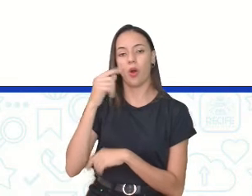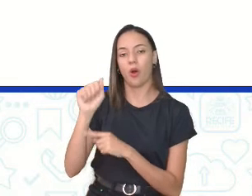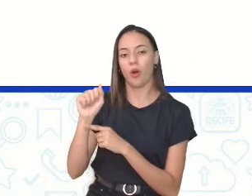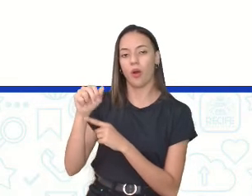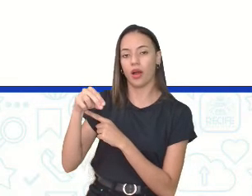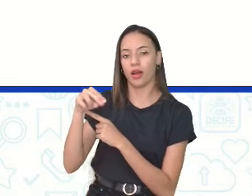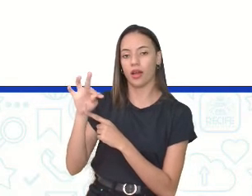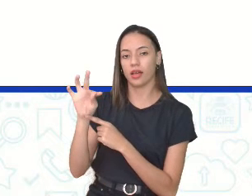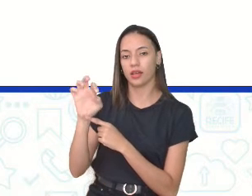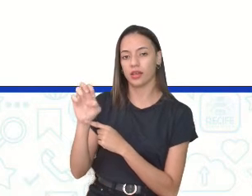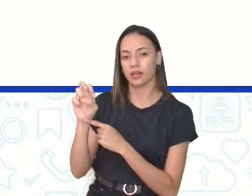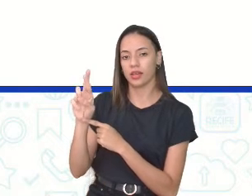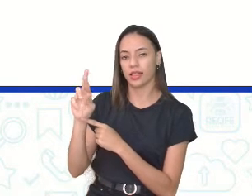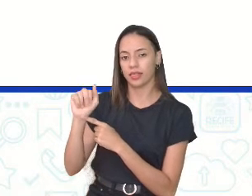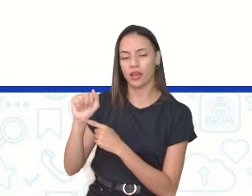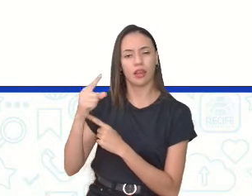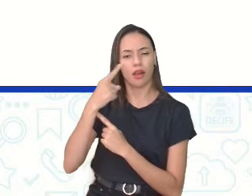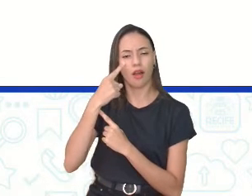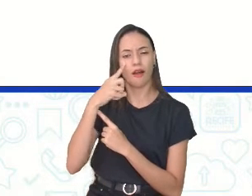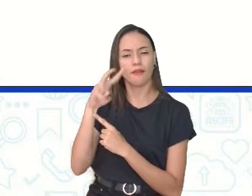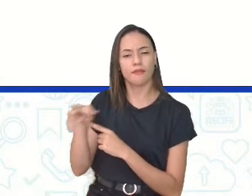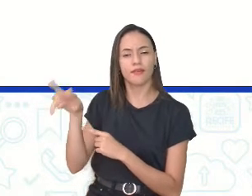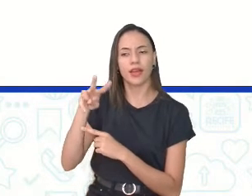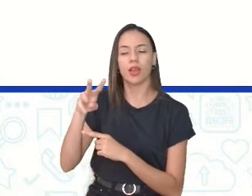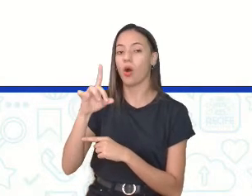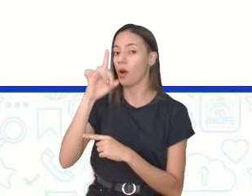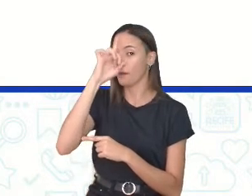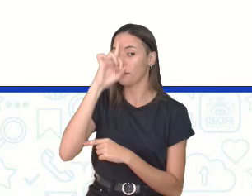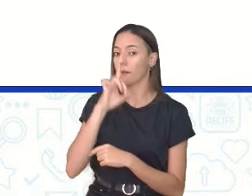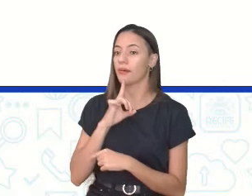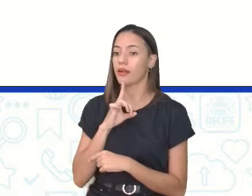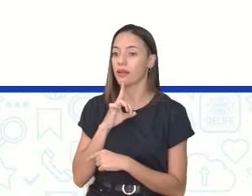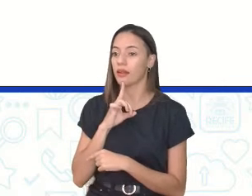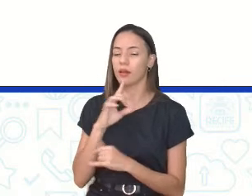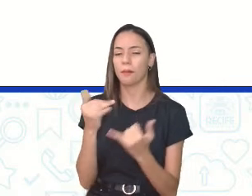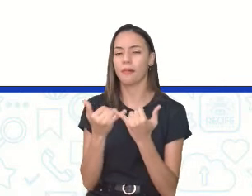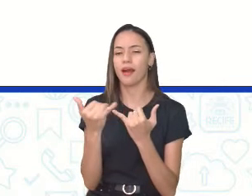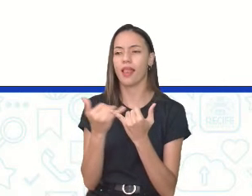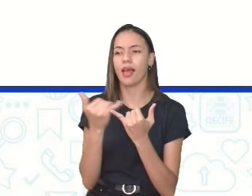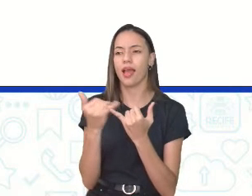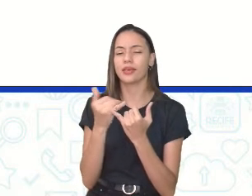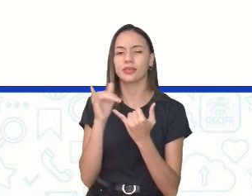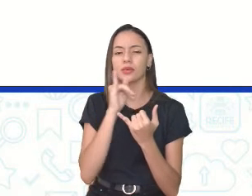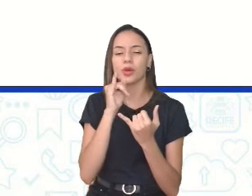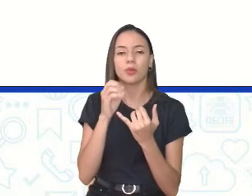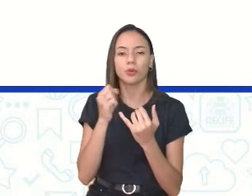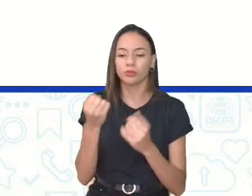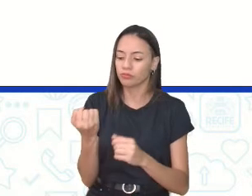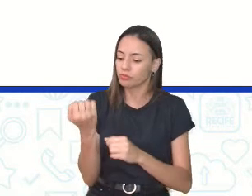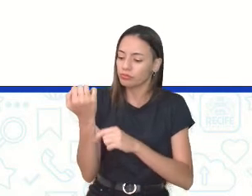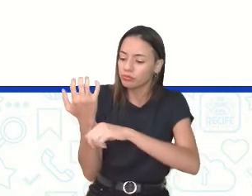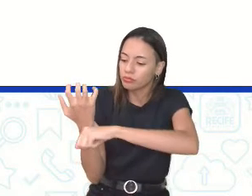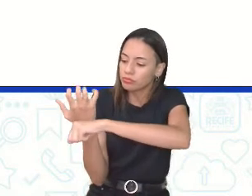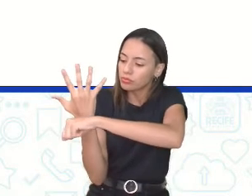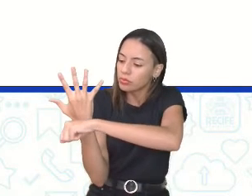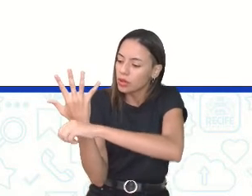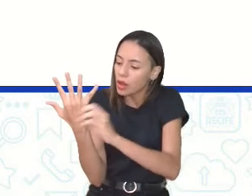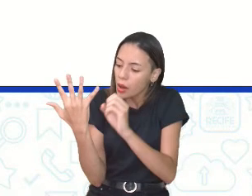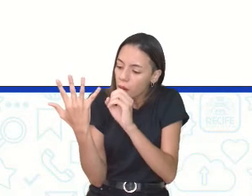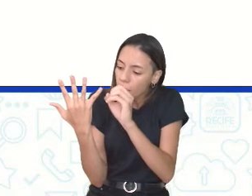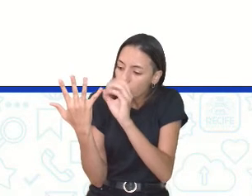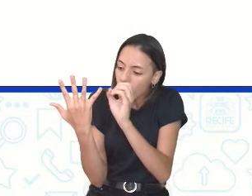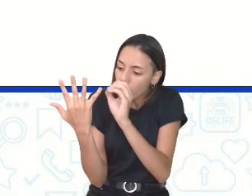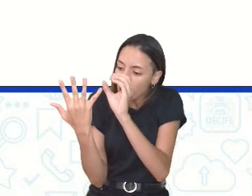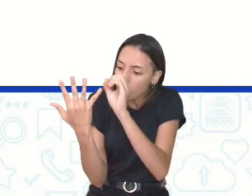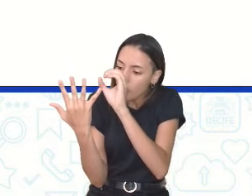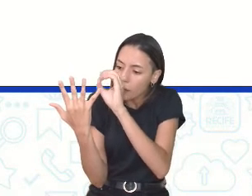bem bonita. Vocês estão vendo que é um amarelinho e que parece que tem umas coisinhas, né? Esse amarelinho parece que é